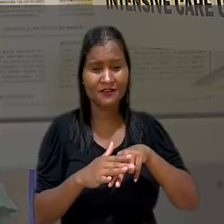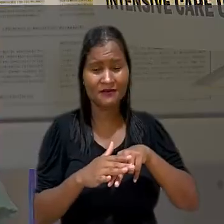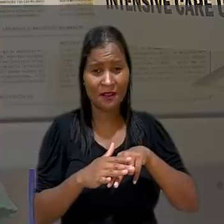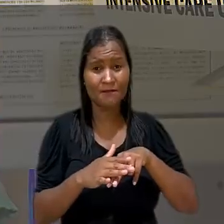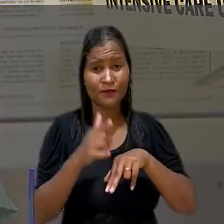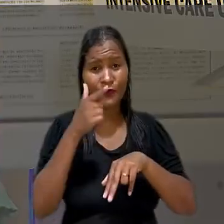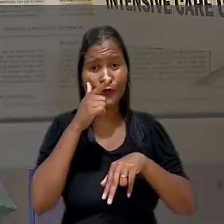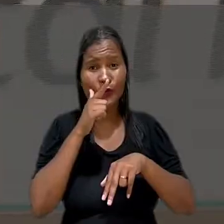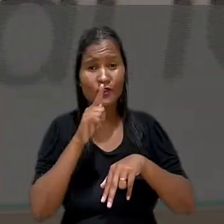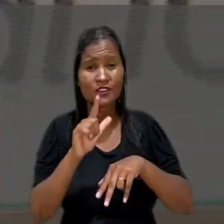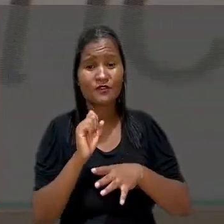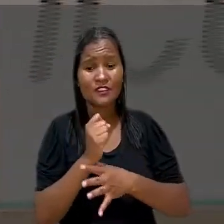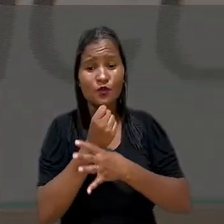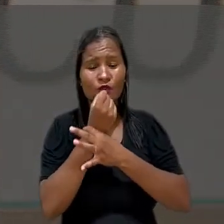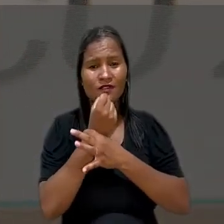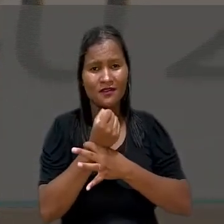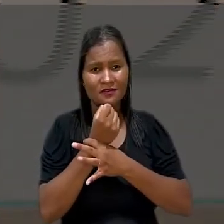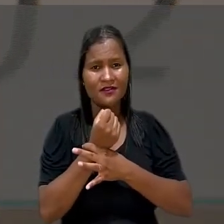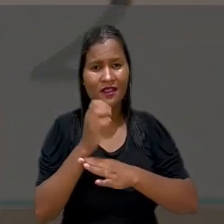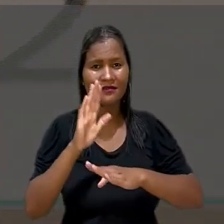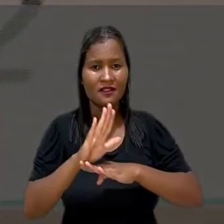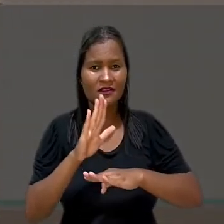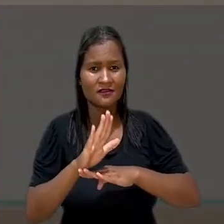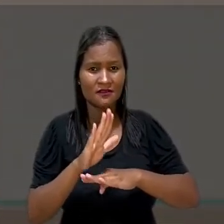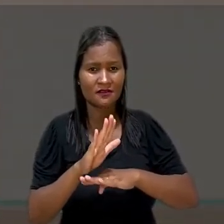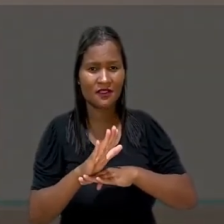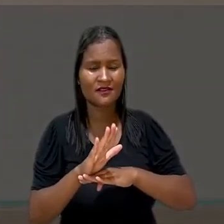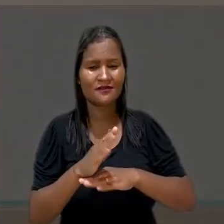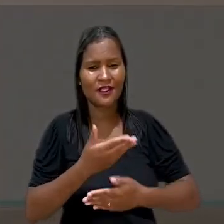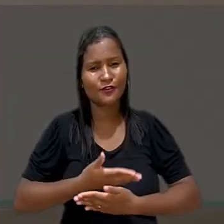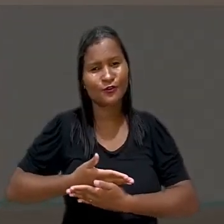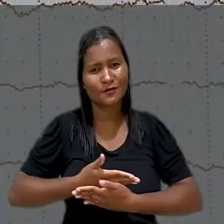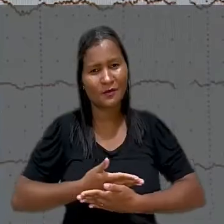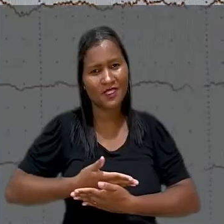nos garantiu essa segurança na assistência desses bebês.